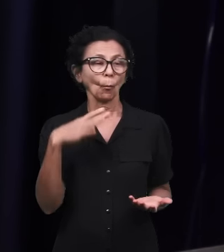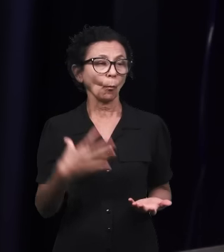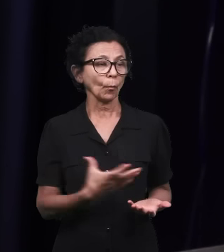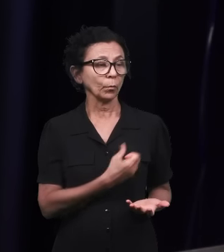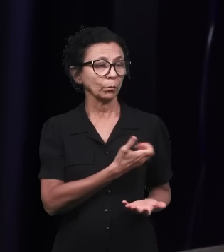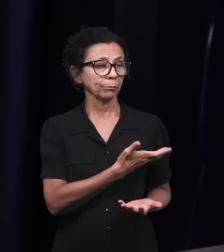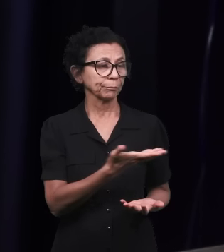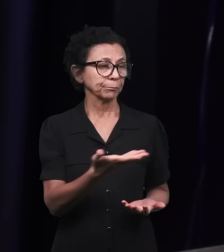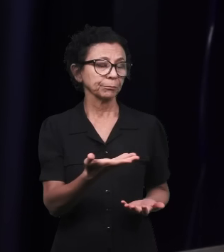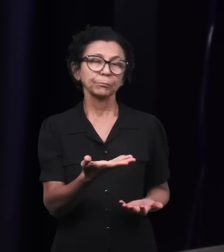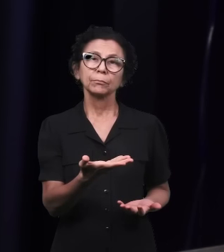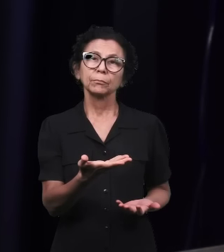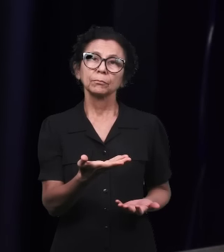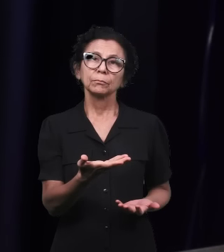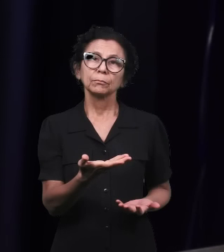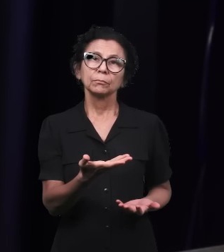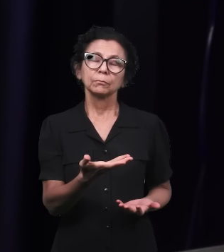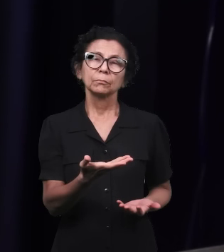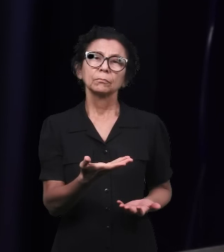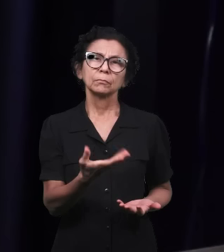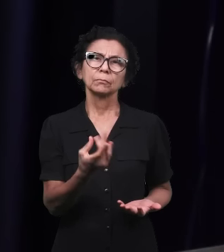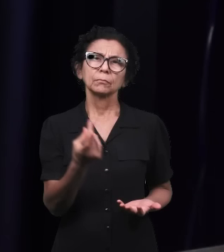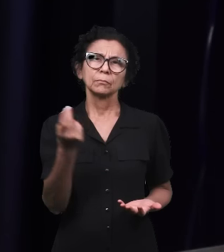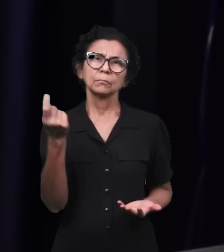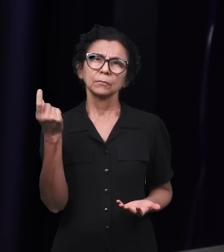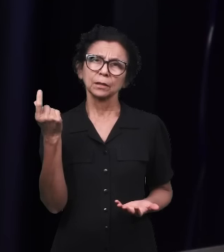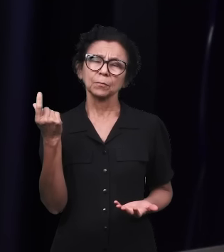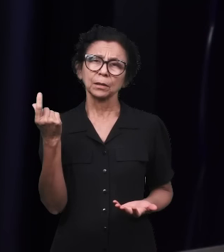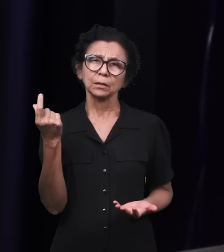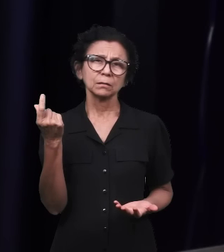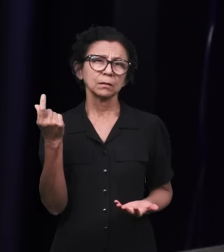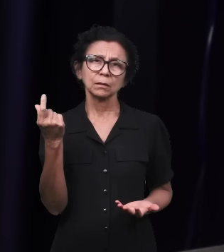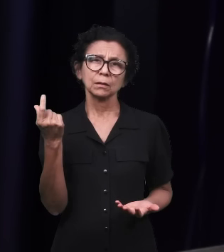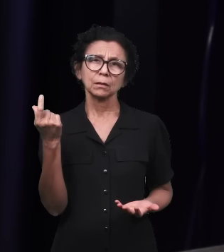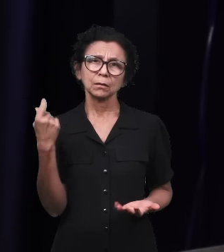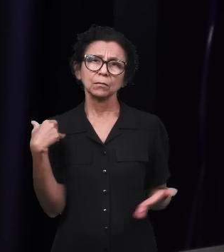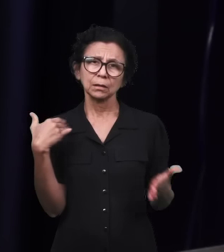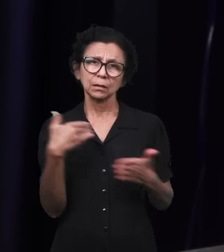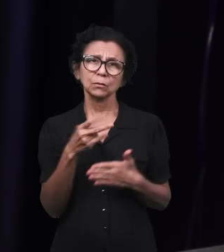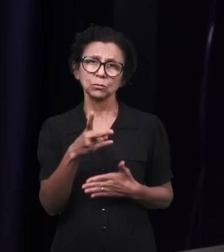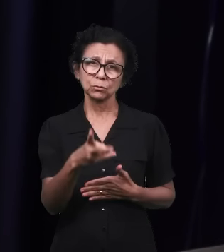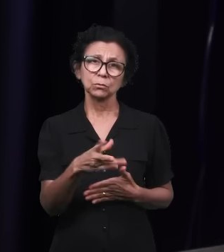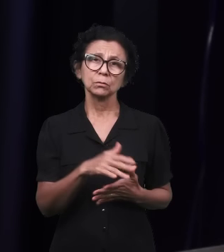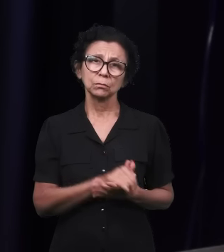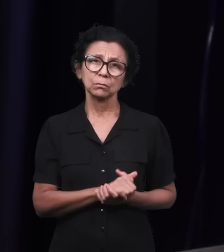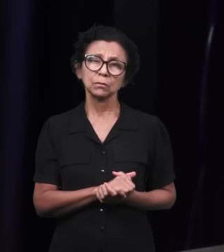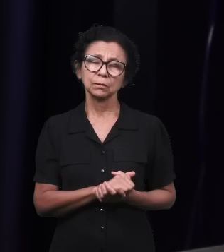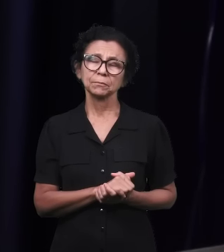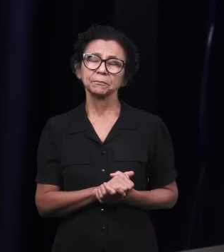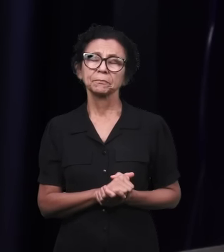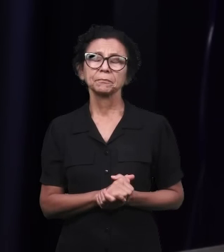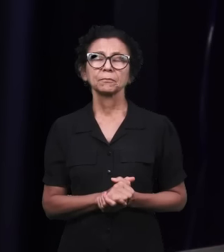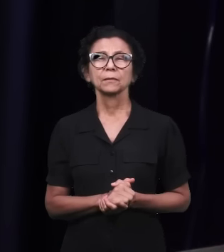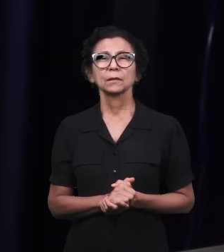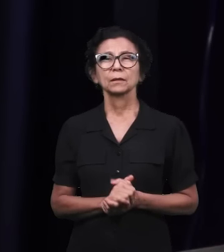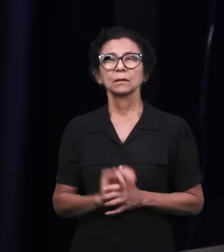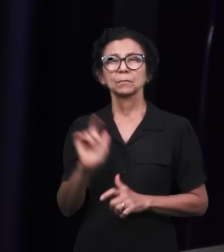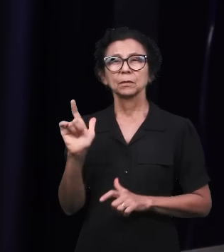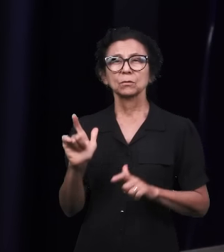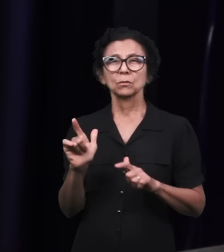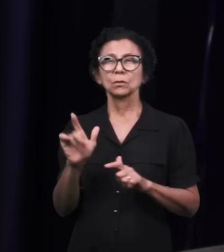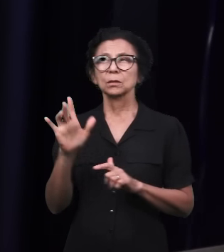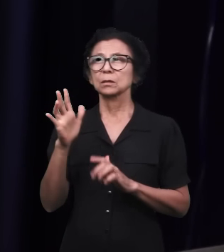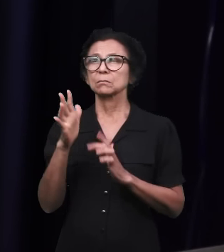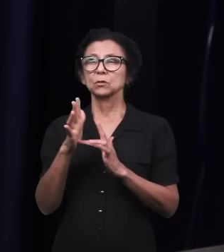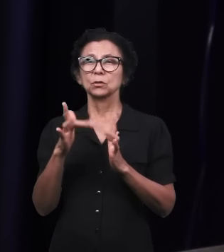não só daquele tempo, mas ainda hoje, o homem sem Jesus. Mas há uma mensagem, a Bíblia diz,